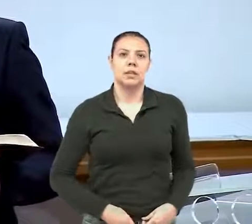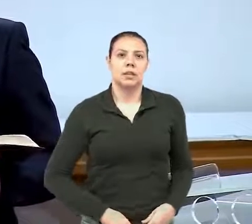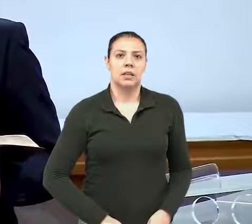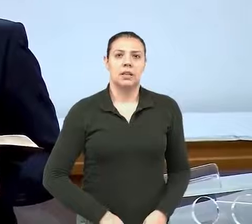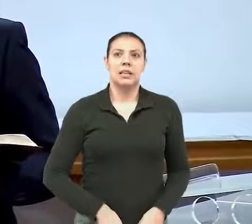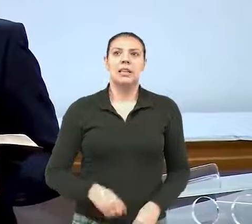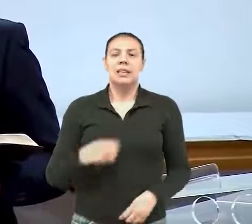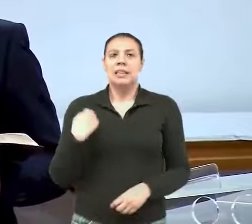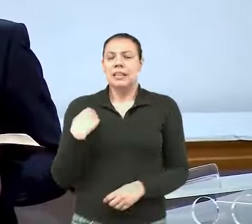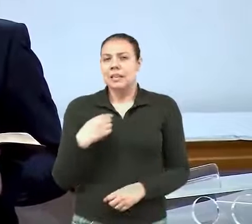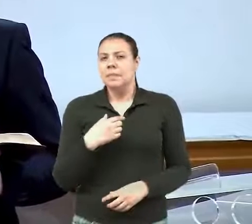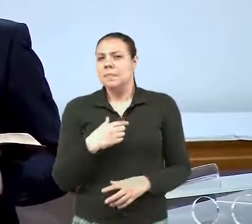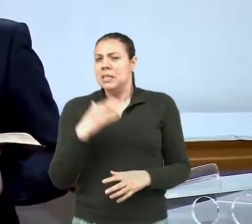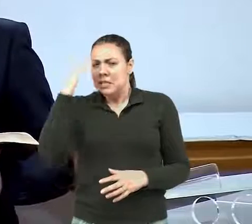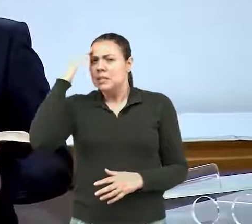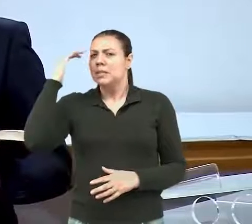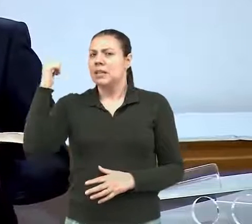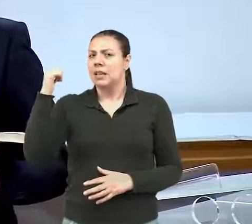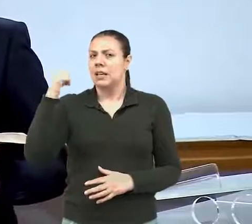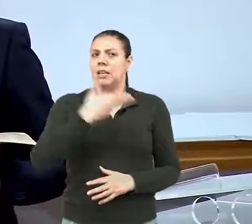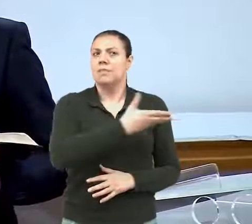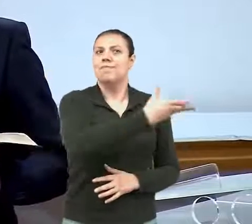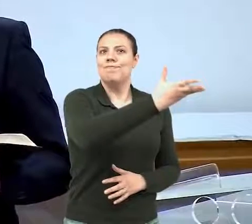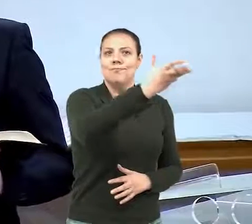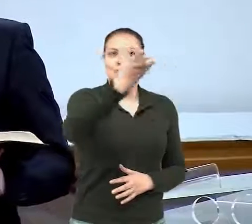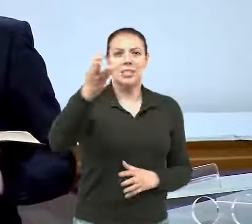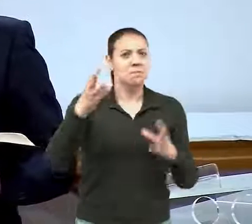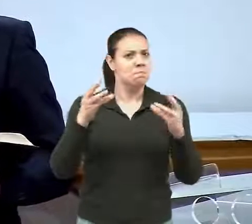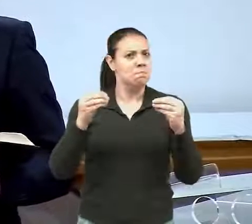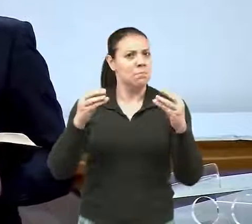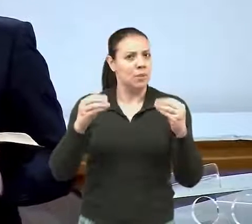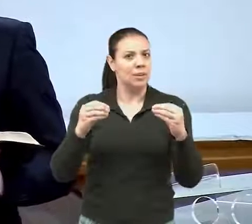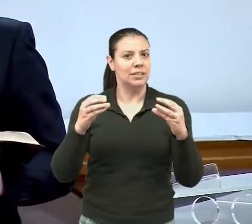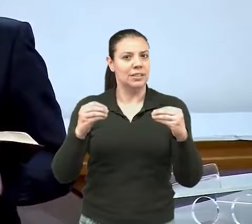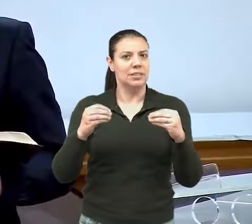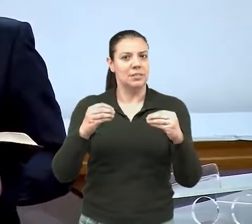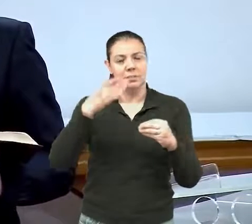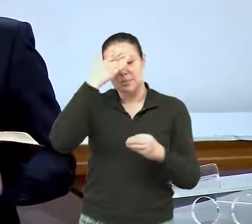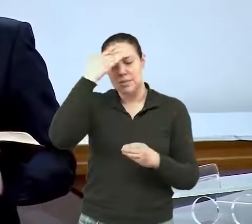estou me dirigindo a muita gente que está de tanque vazio,